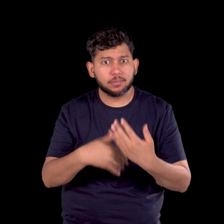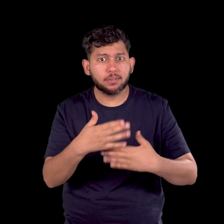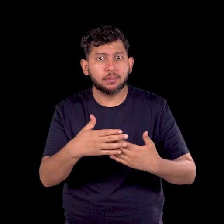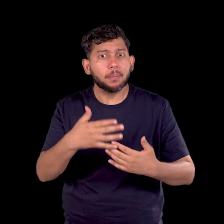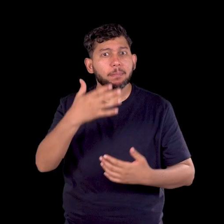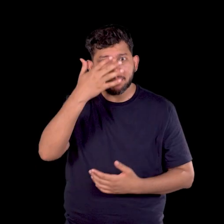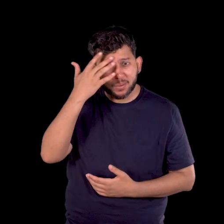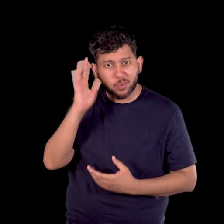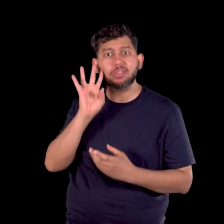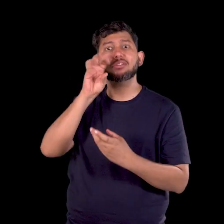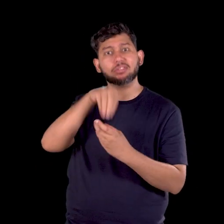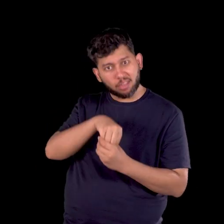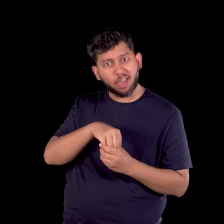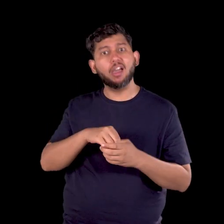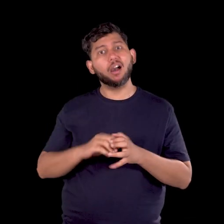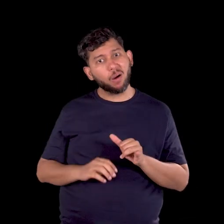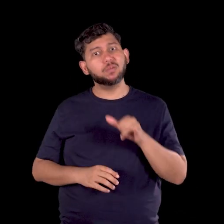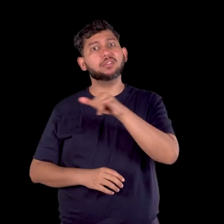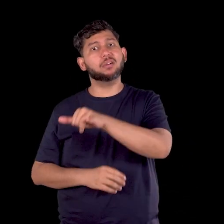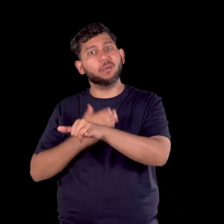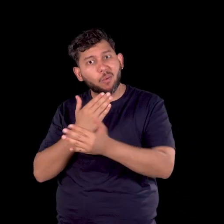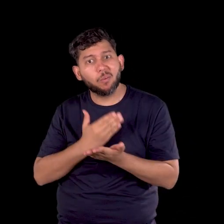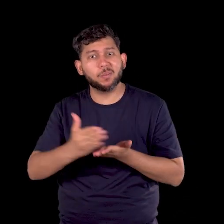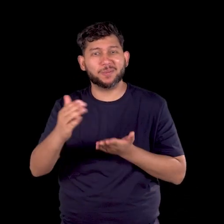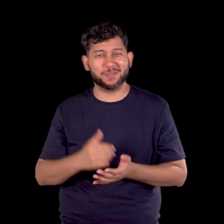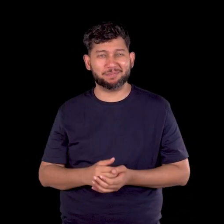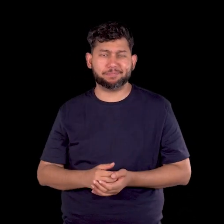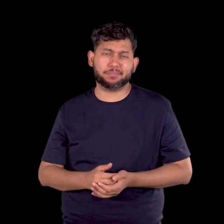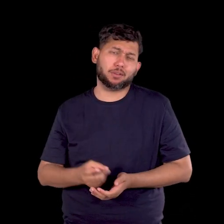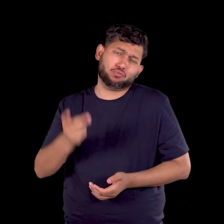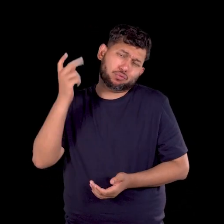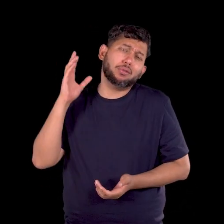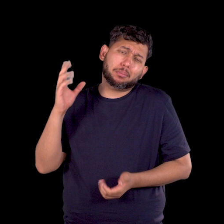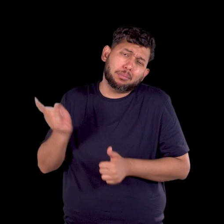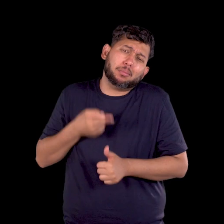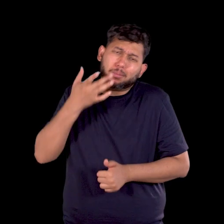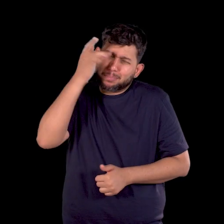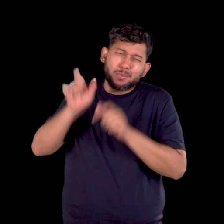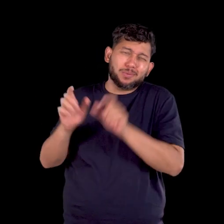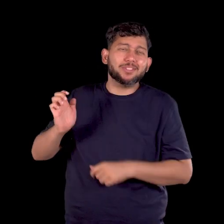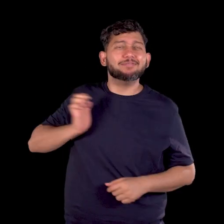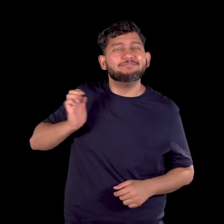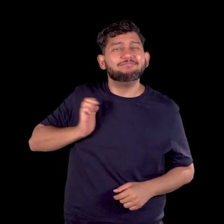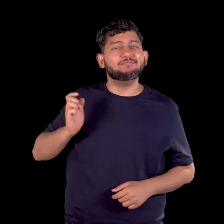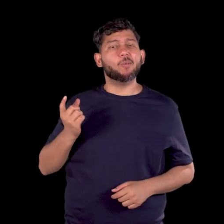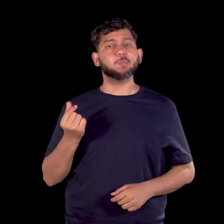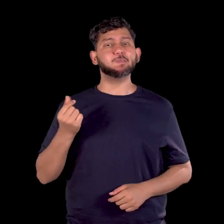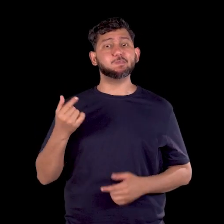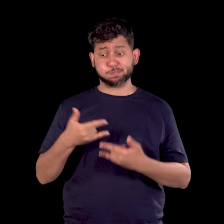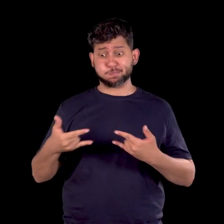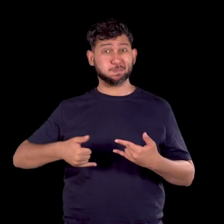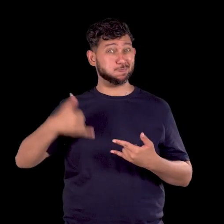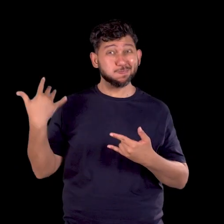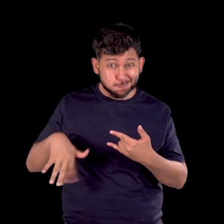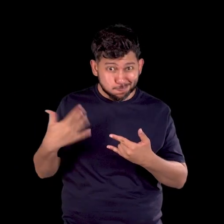de passageiro passou a ser uma rotina. No começo, exclusivo para os ricos e endinheirados que podiam